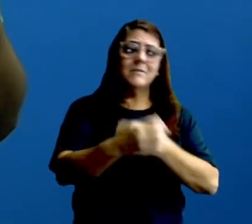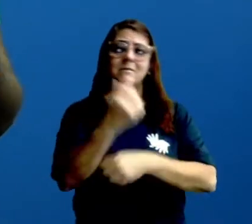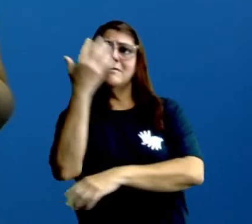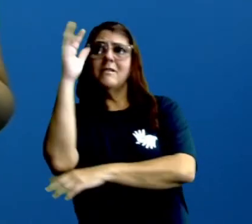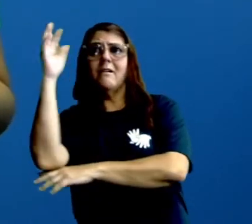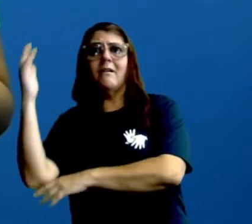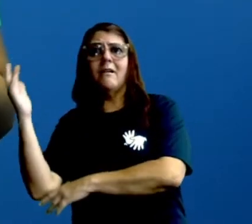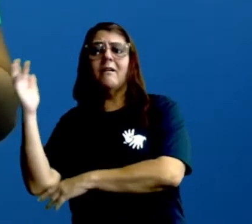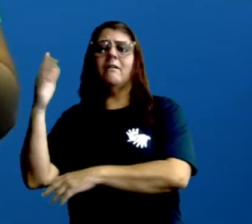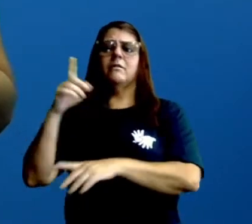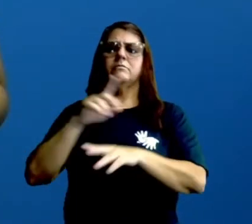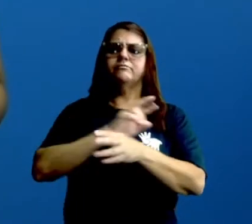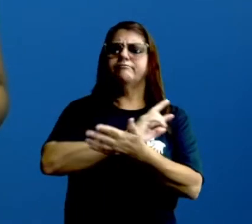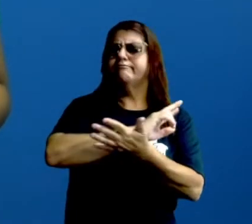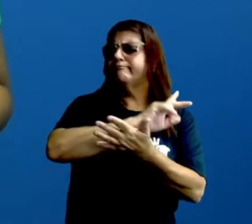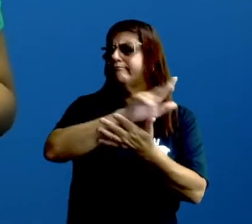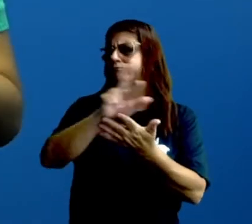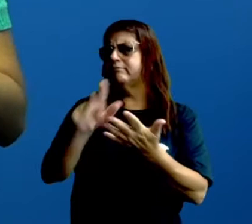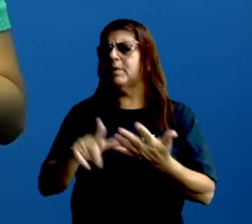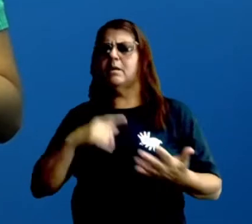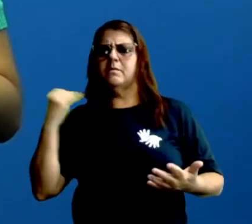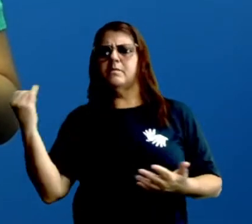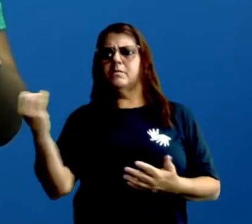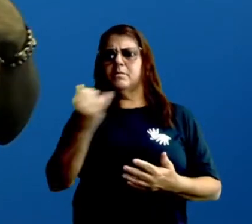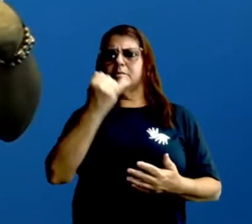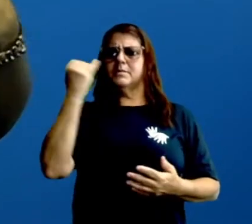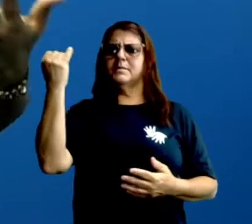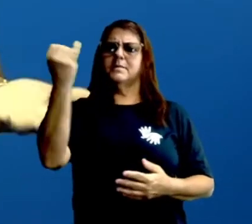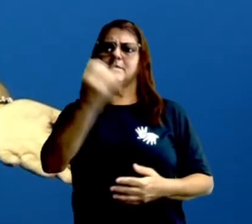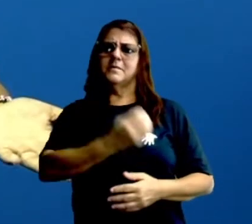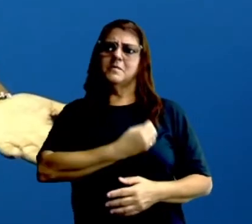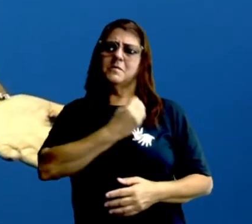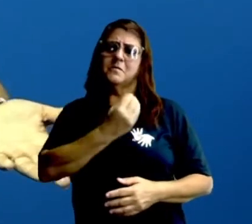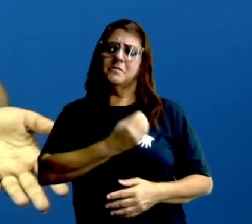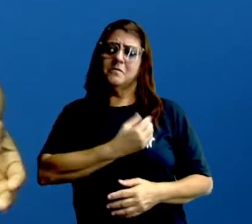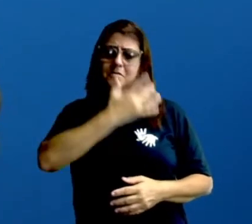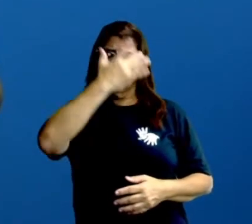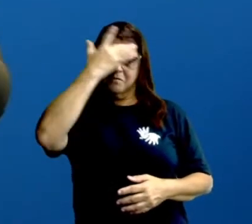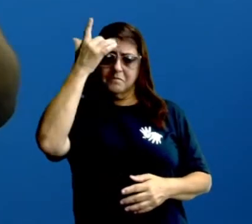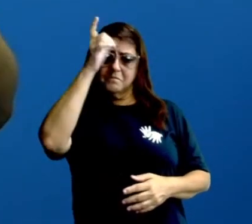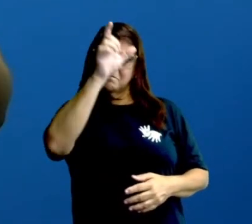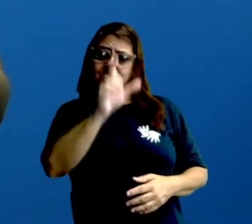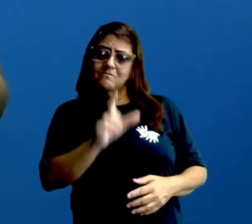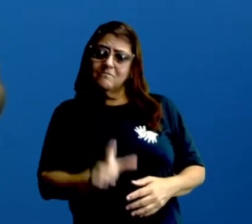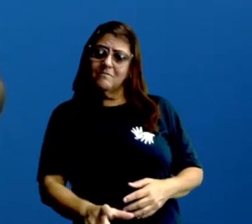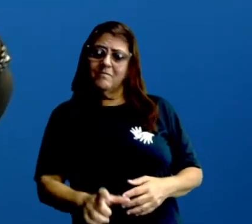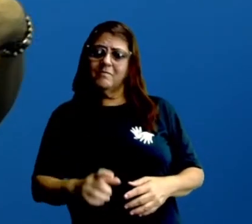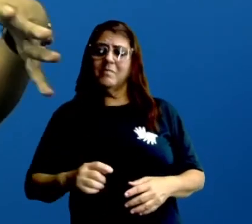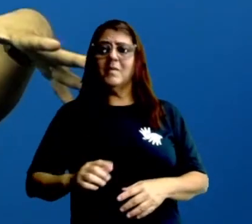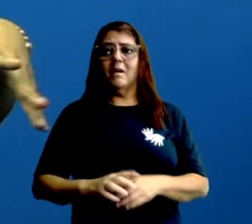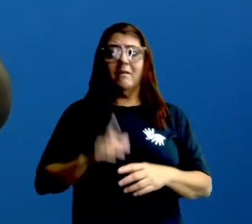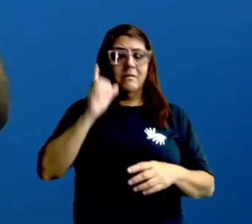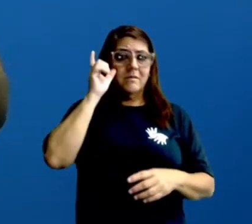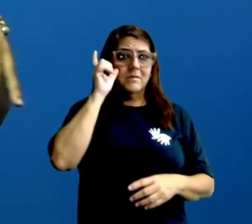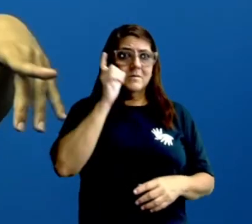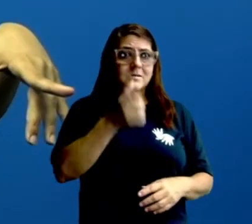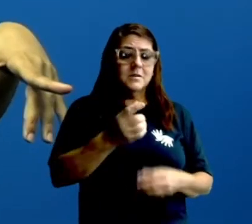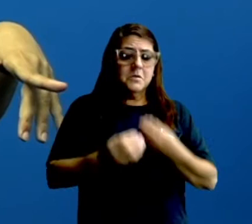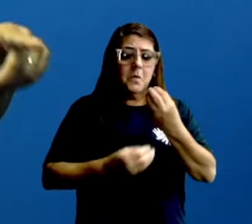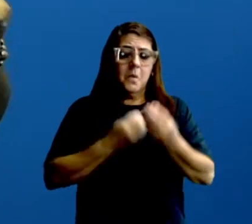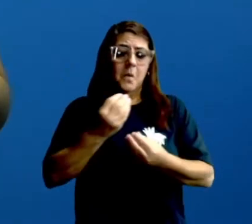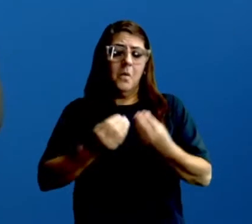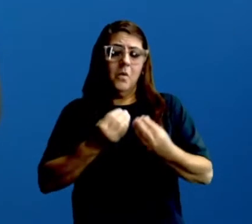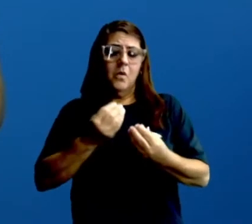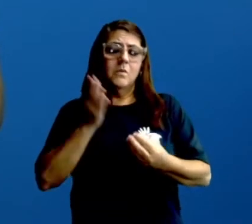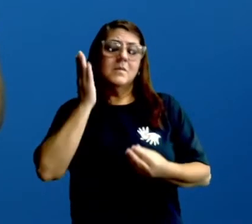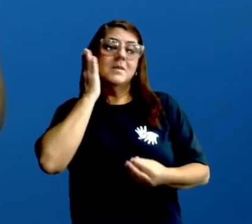plantas elas são utilizadas e são muito importantes para nossa vida né A vida do homem e é como é interessante a gente compreender essa